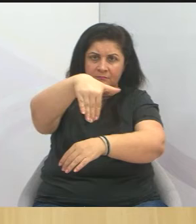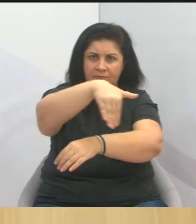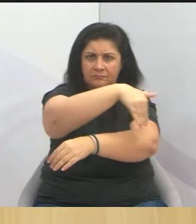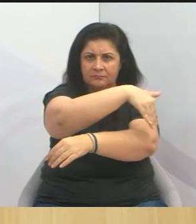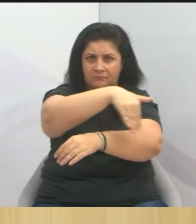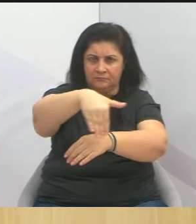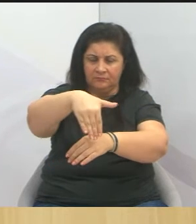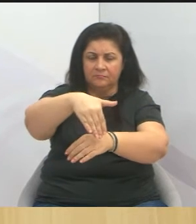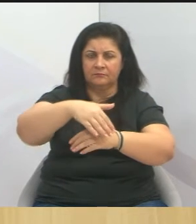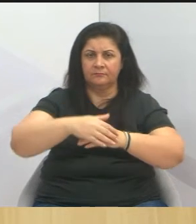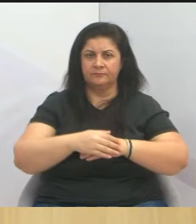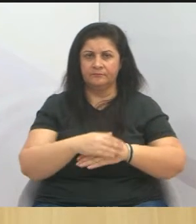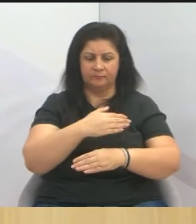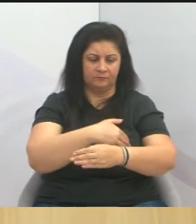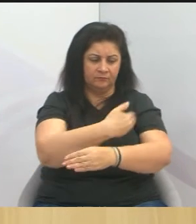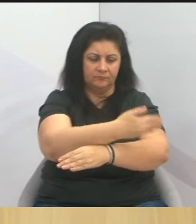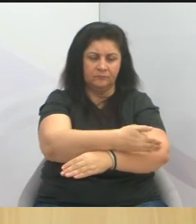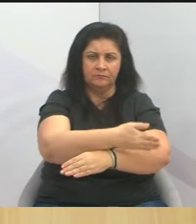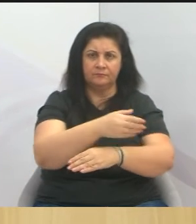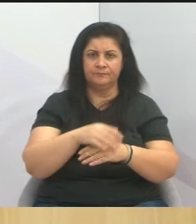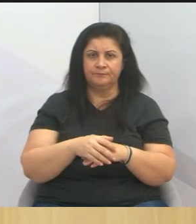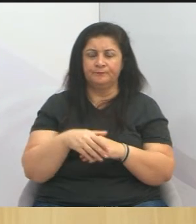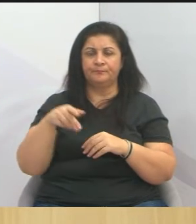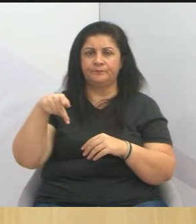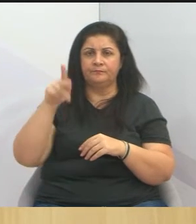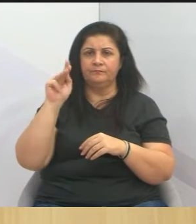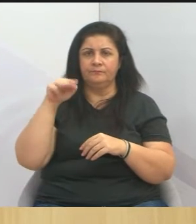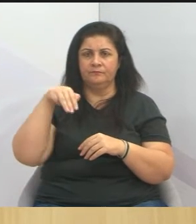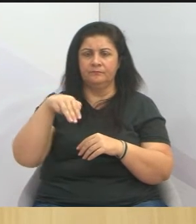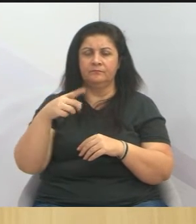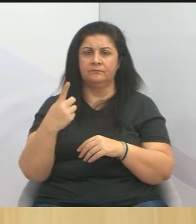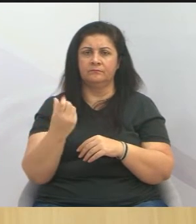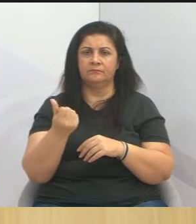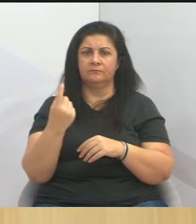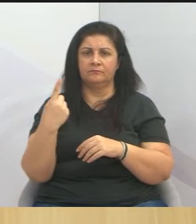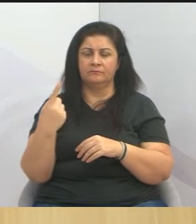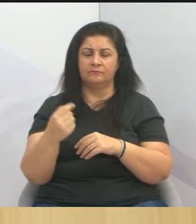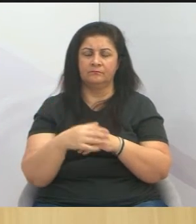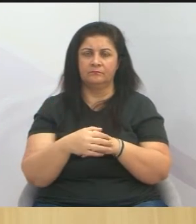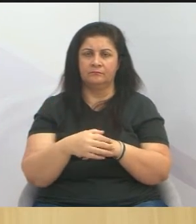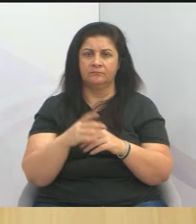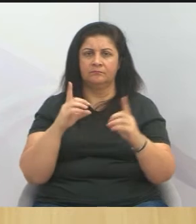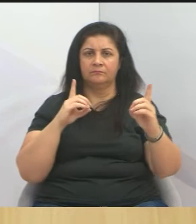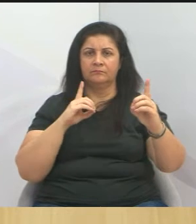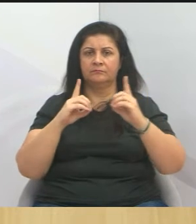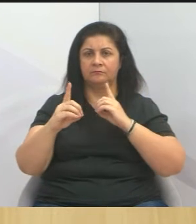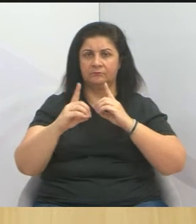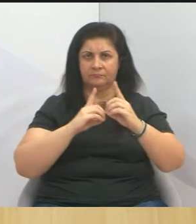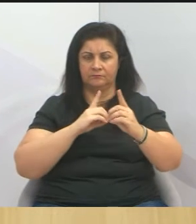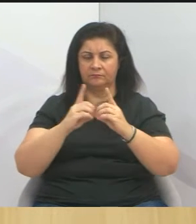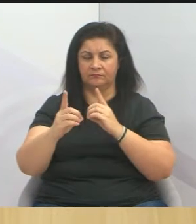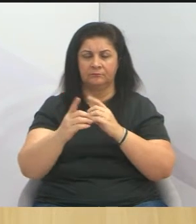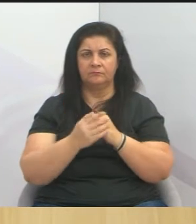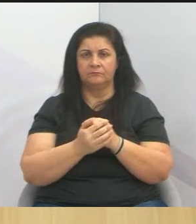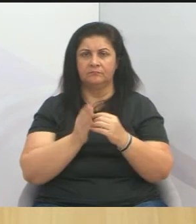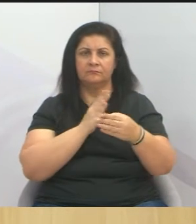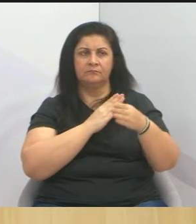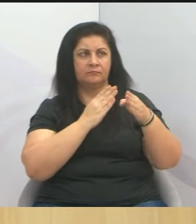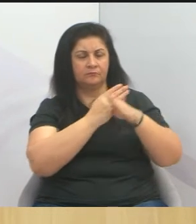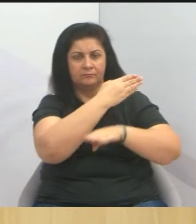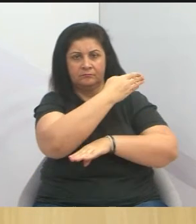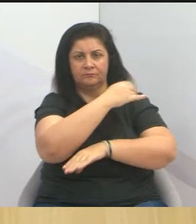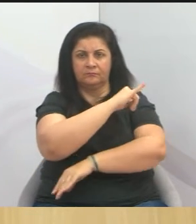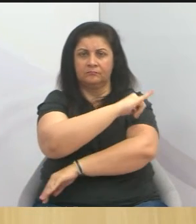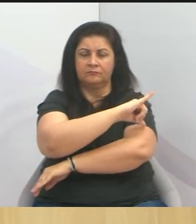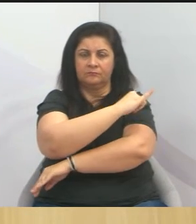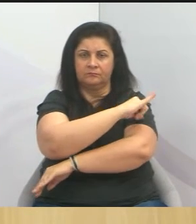proteção existentes no acostamento do Km 161 da Rodovia Presidente Dutra sentido Rio